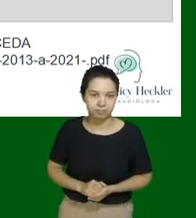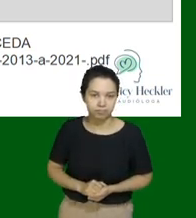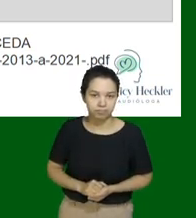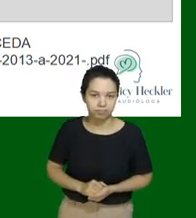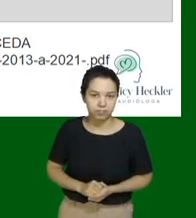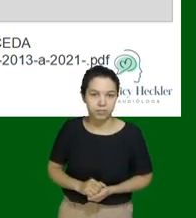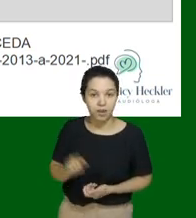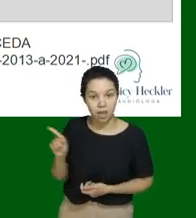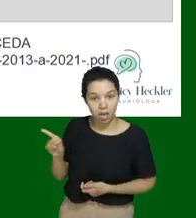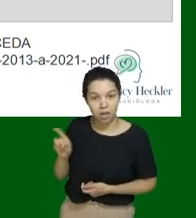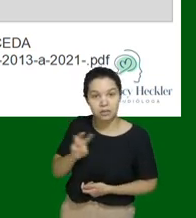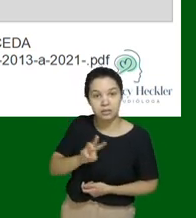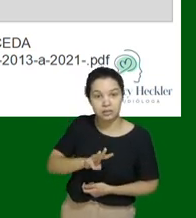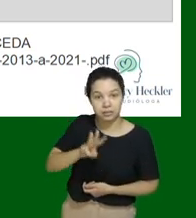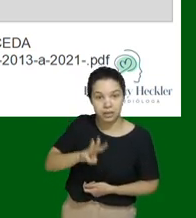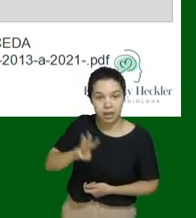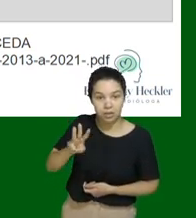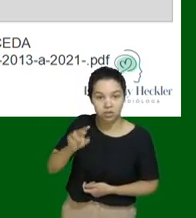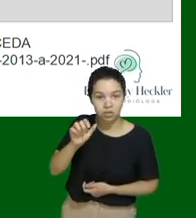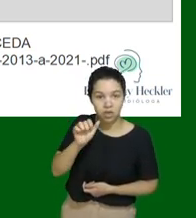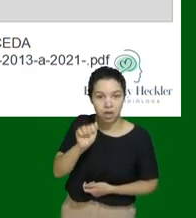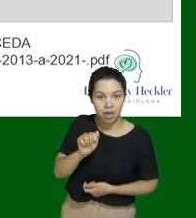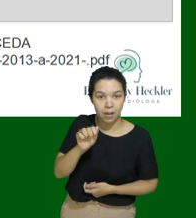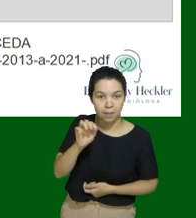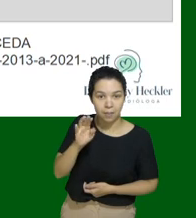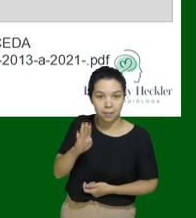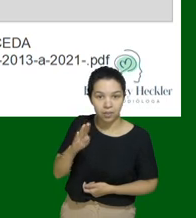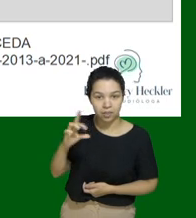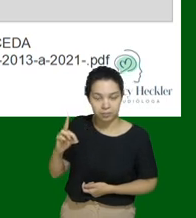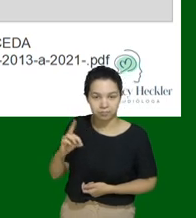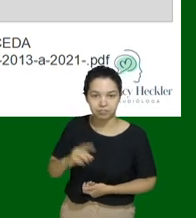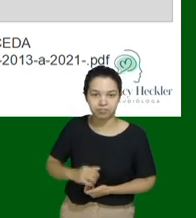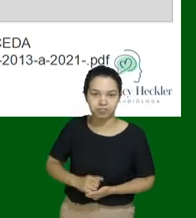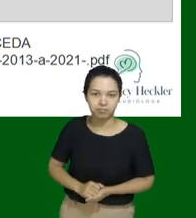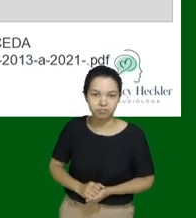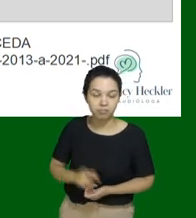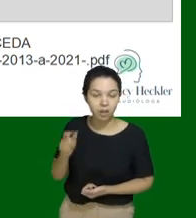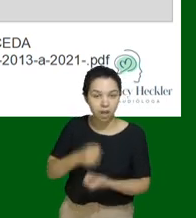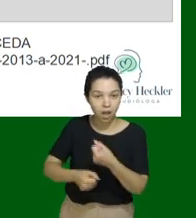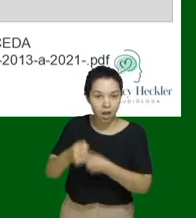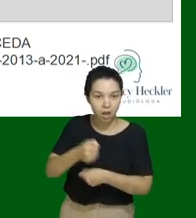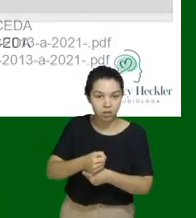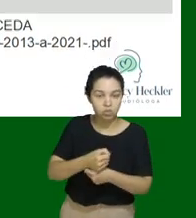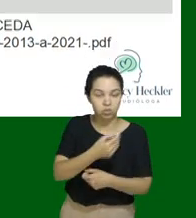Foram indivíduos com dislexia avaliados entre 2013 e